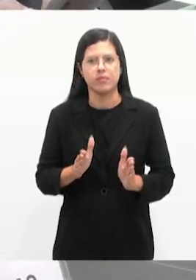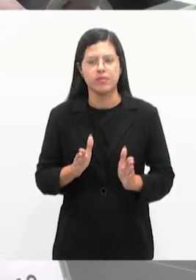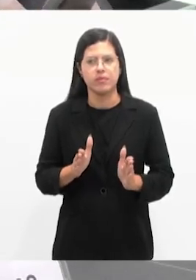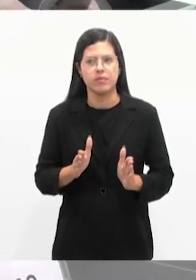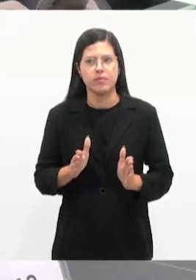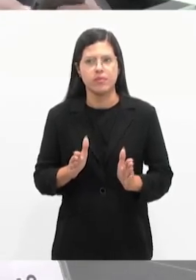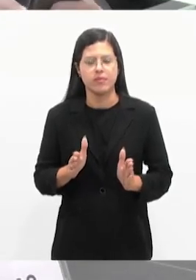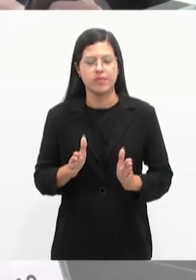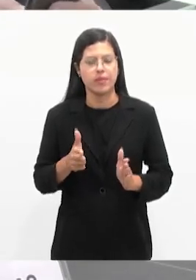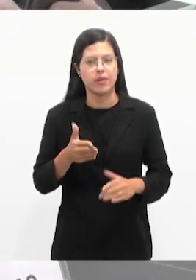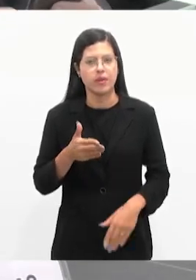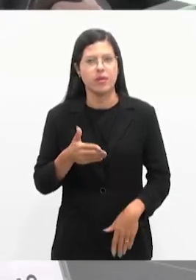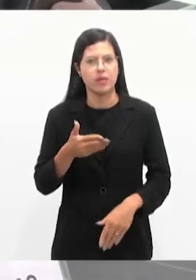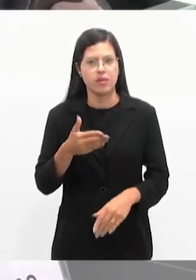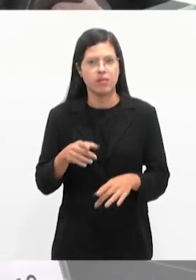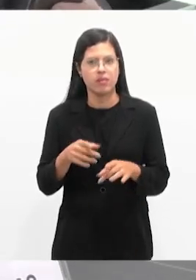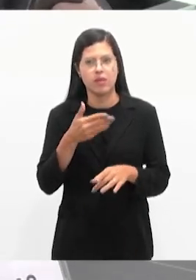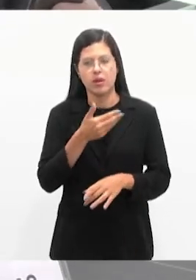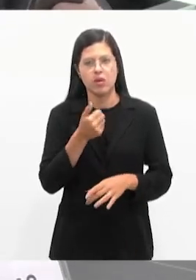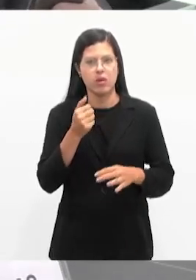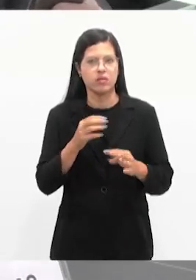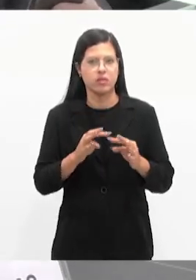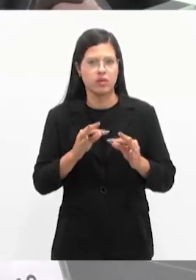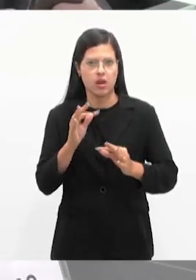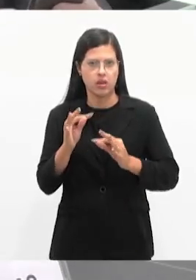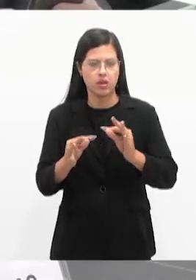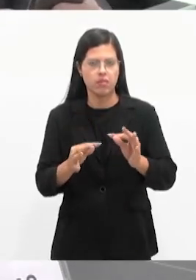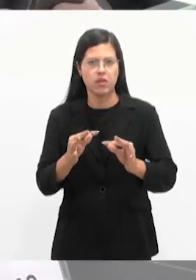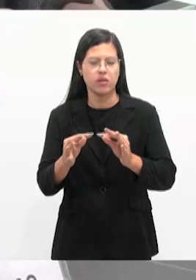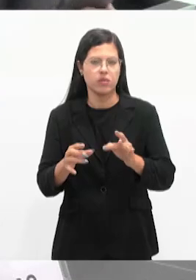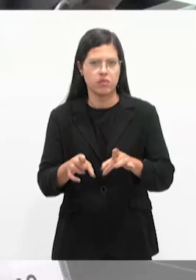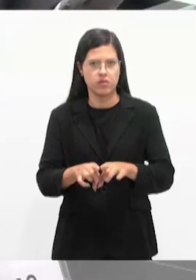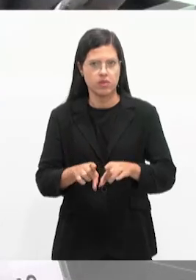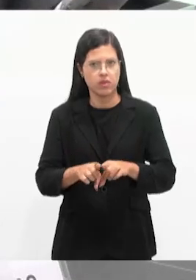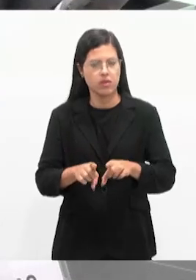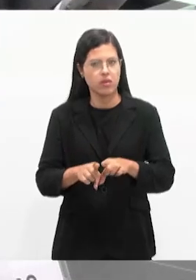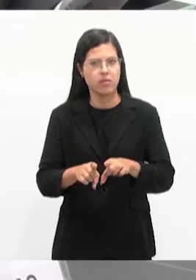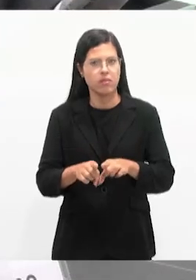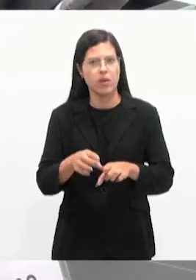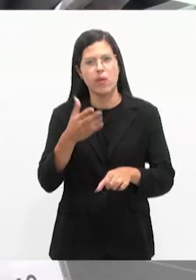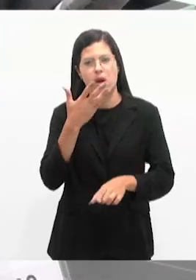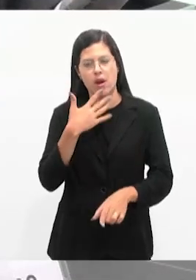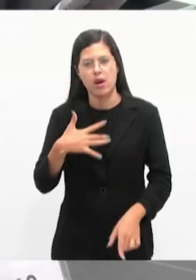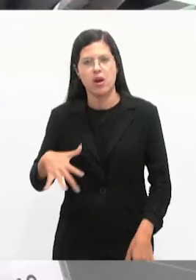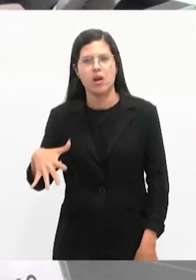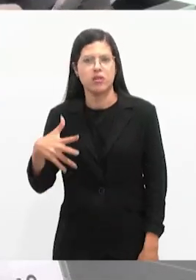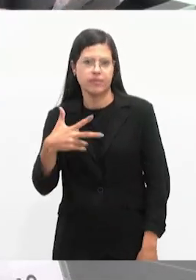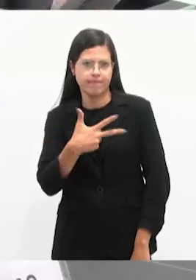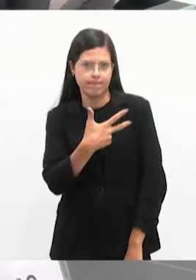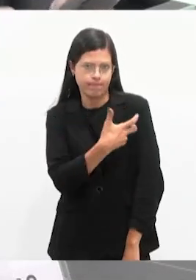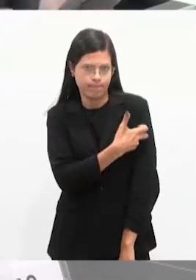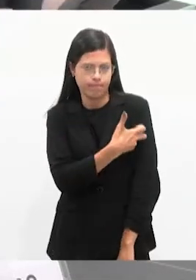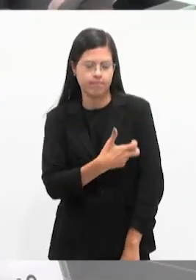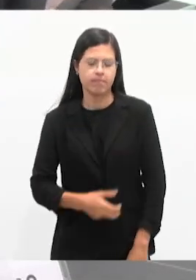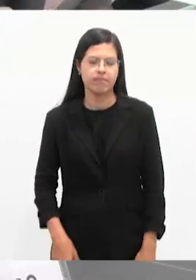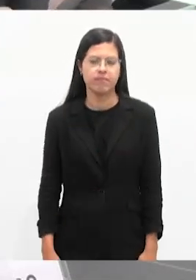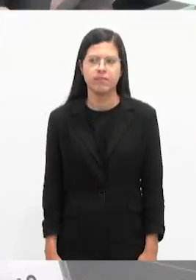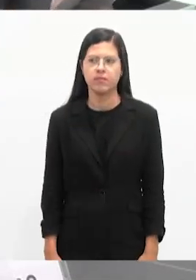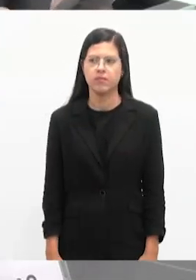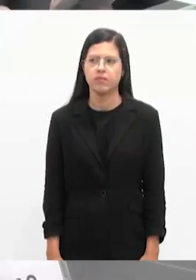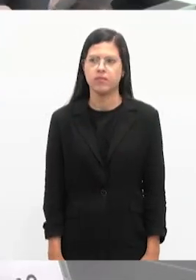o manejo, né? O manejo daquele momento com a criança que está sendo vacinada. Então,